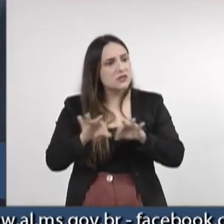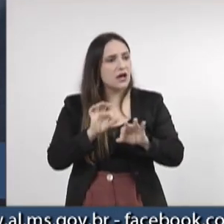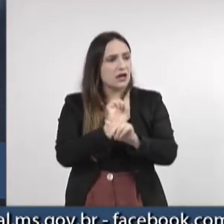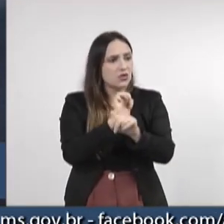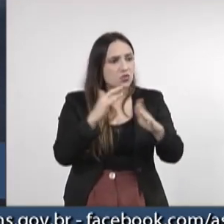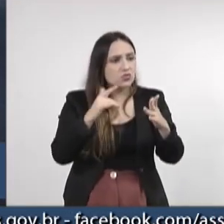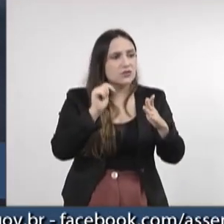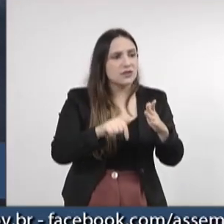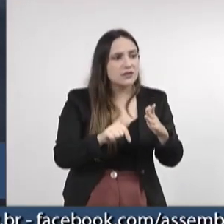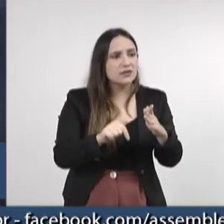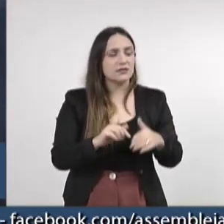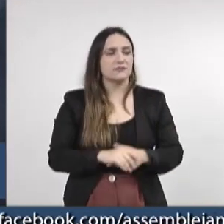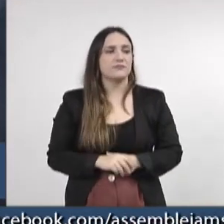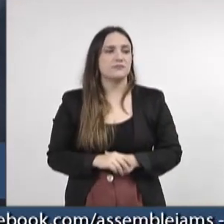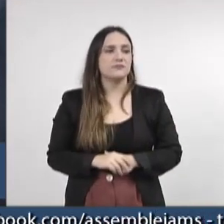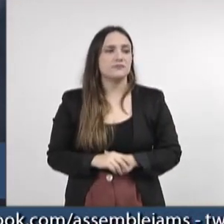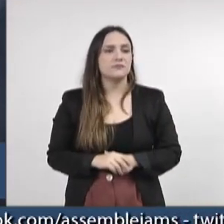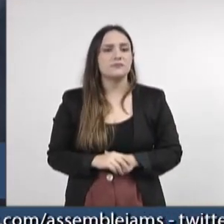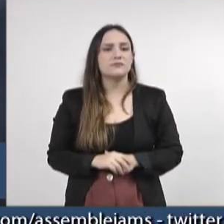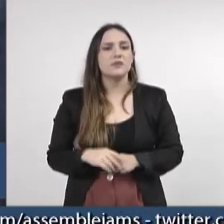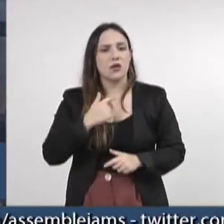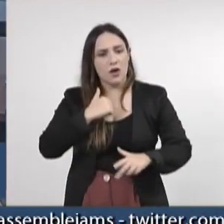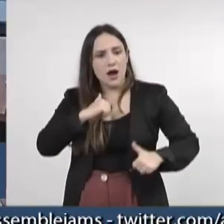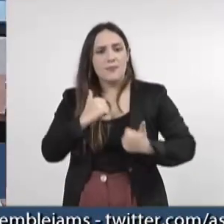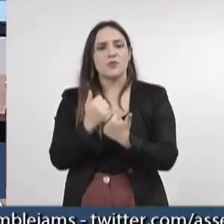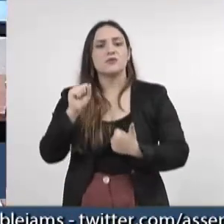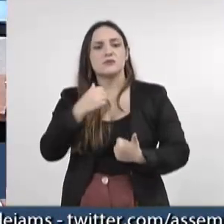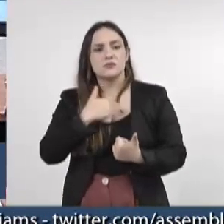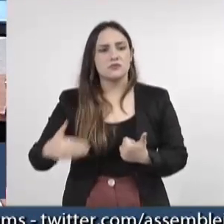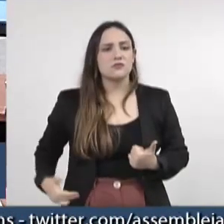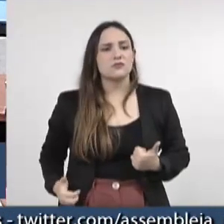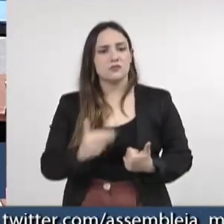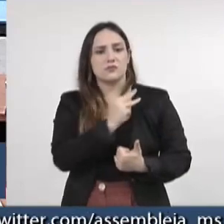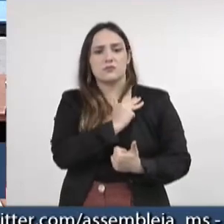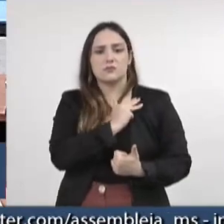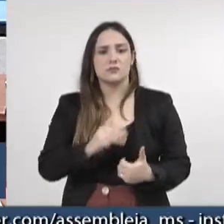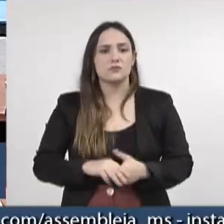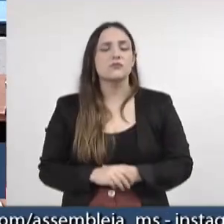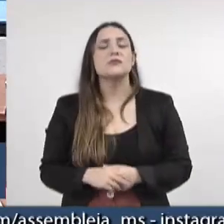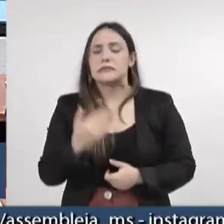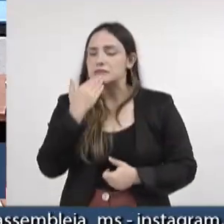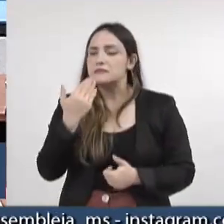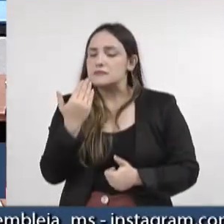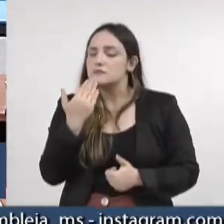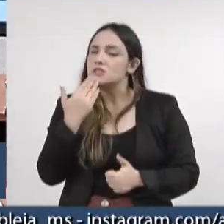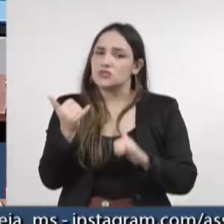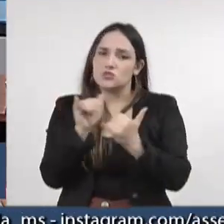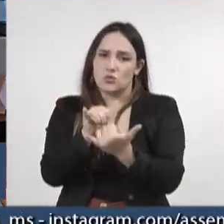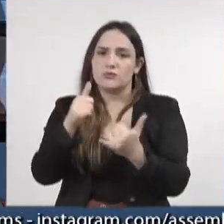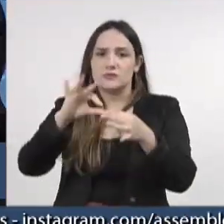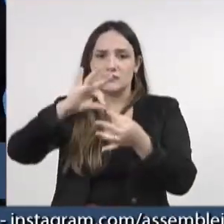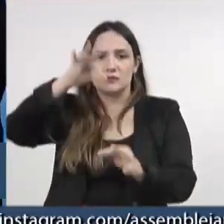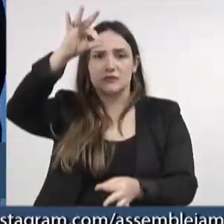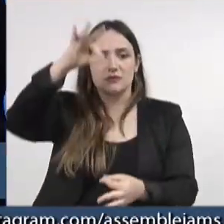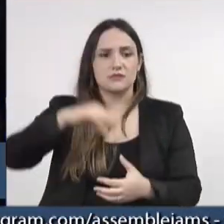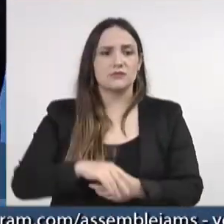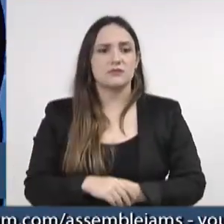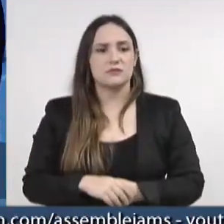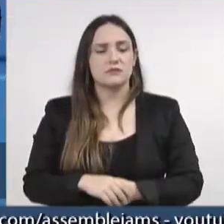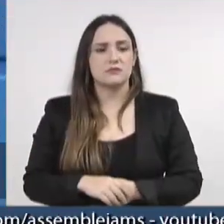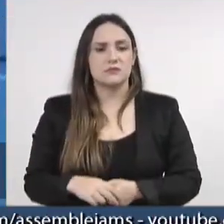cara, mas bota os índios para sofrerem as consequências, para criar tumulto para um governo que veio